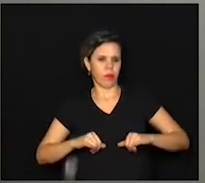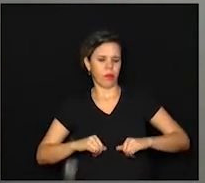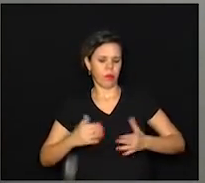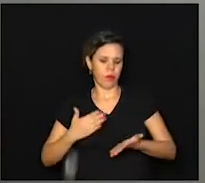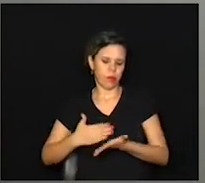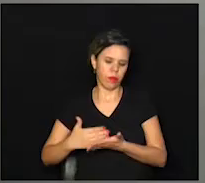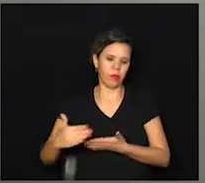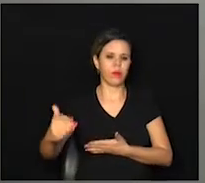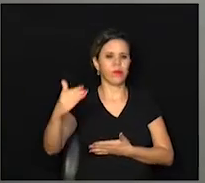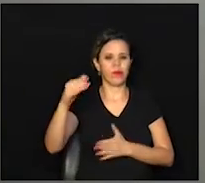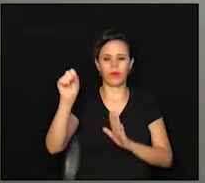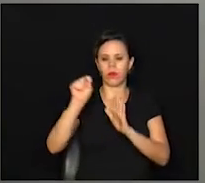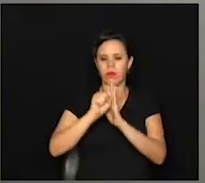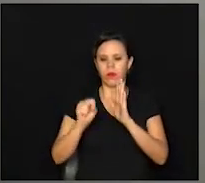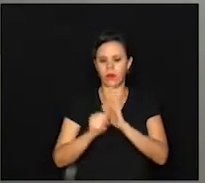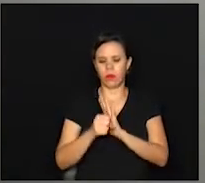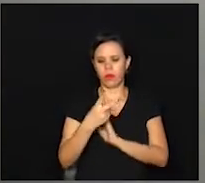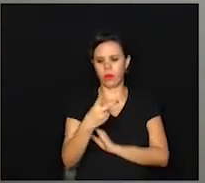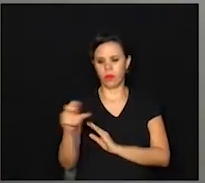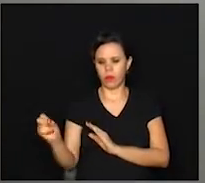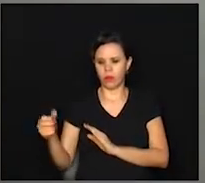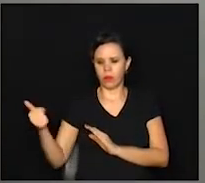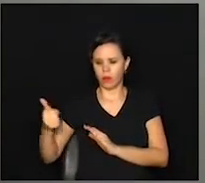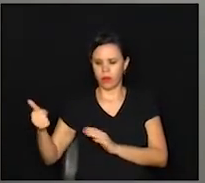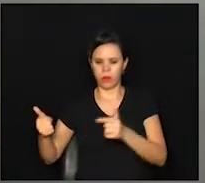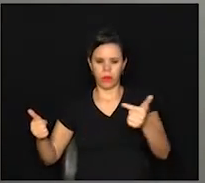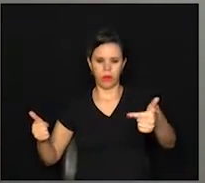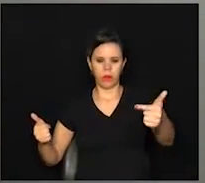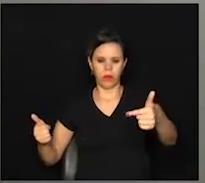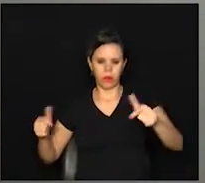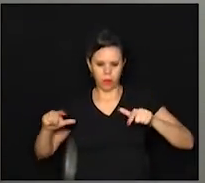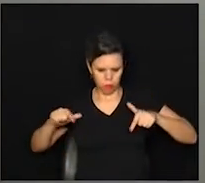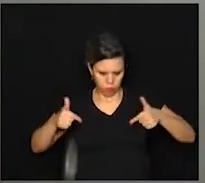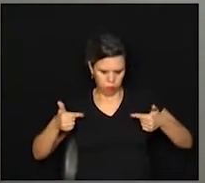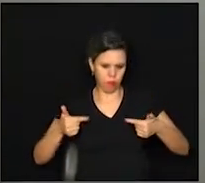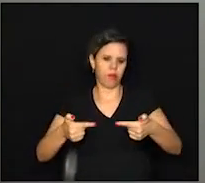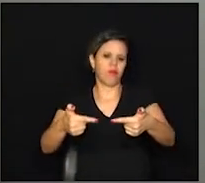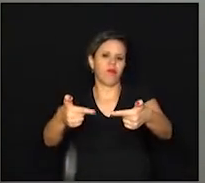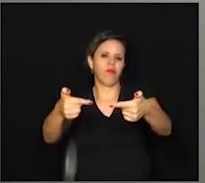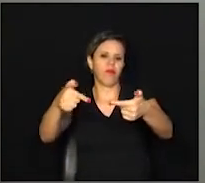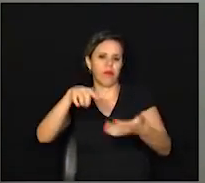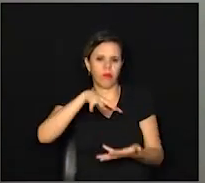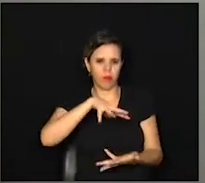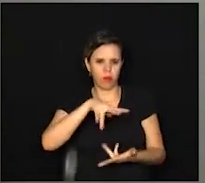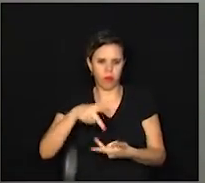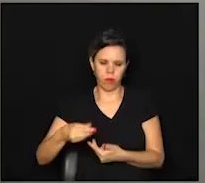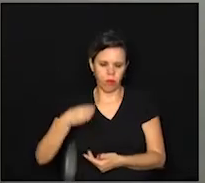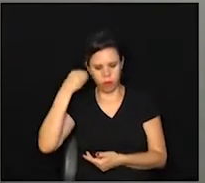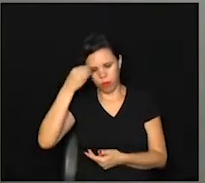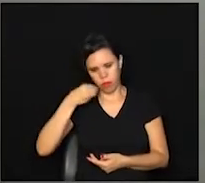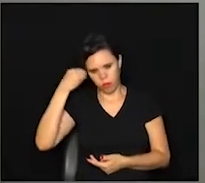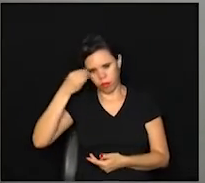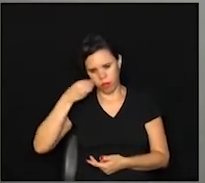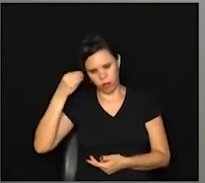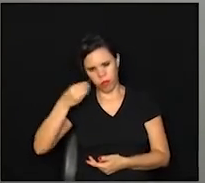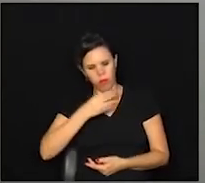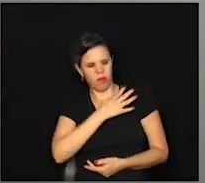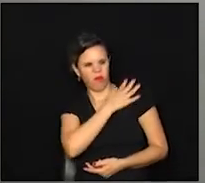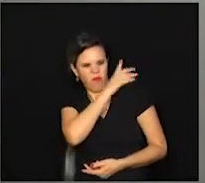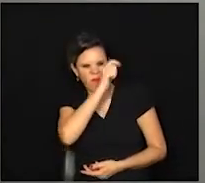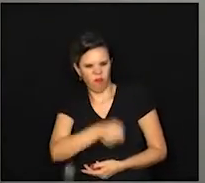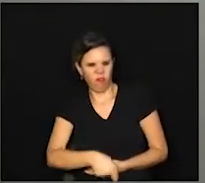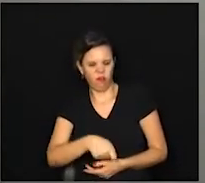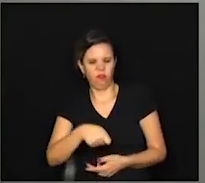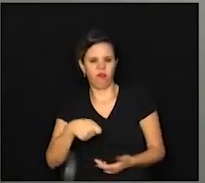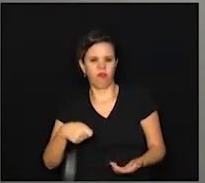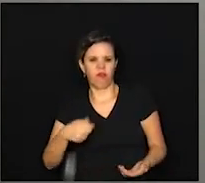início do século XX, com a Primeira e Segunda Guerra Mundial. A humanidade viveu o que foi a experiência do nazifascismo, viveu